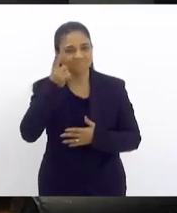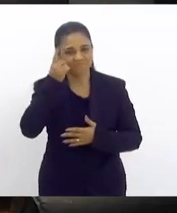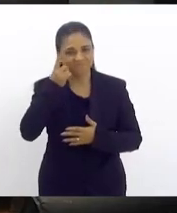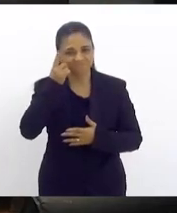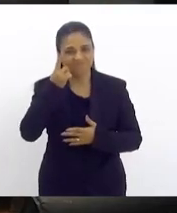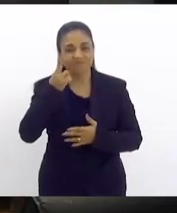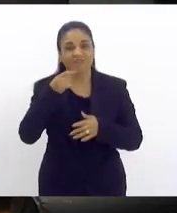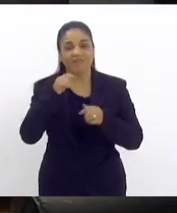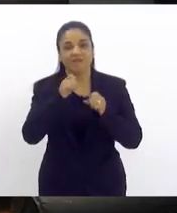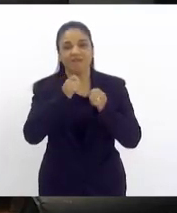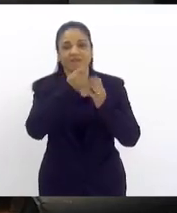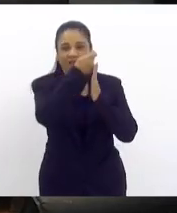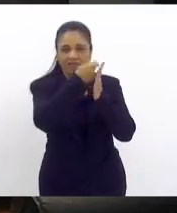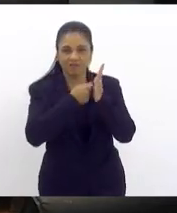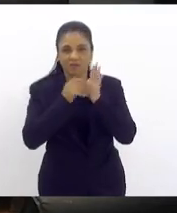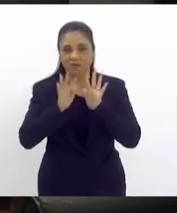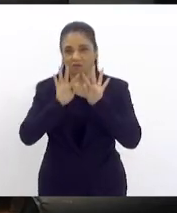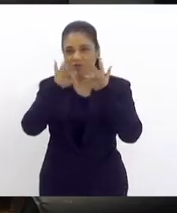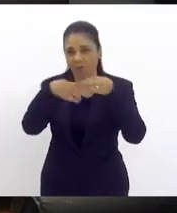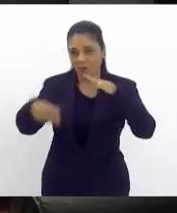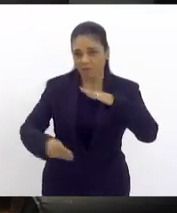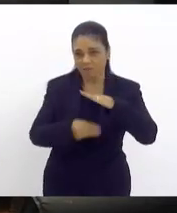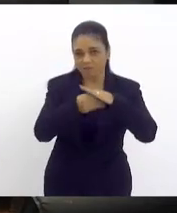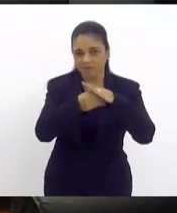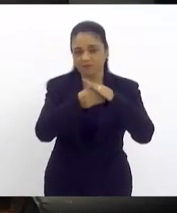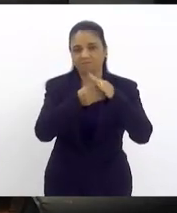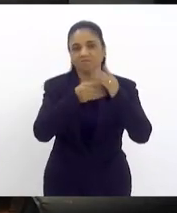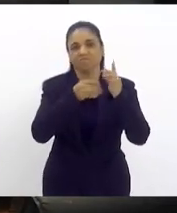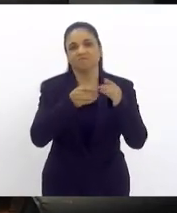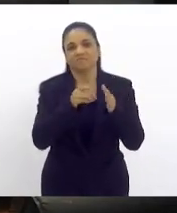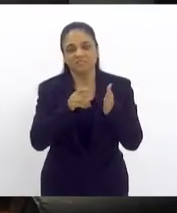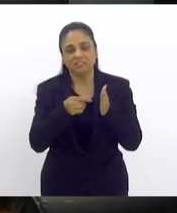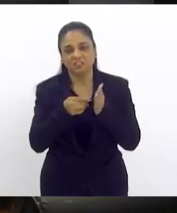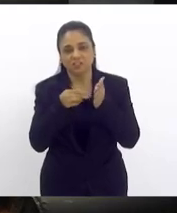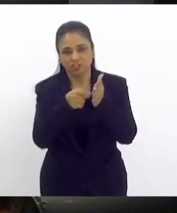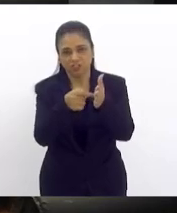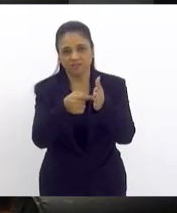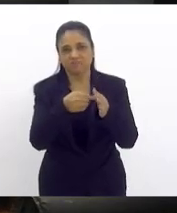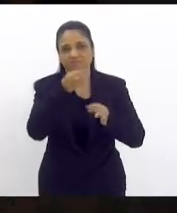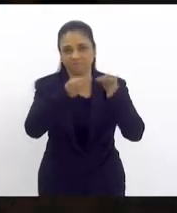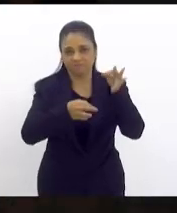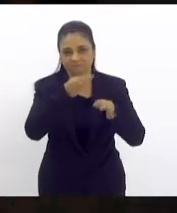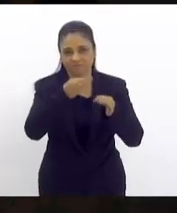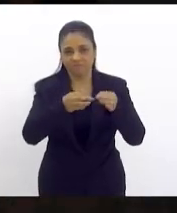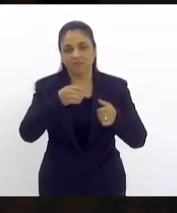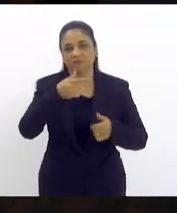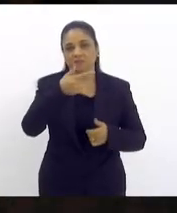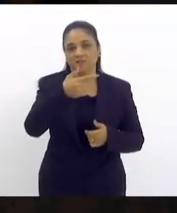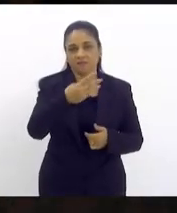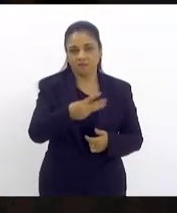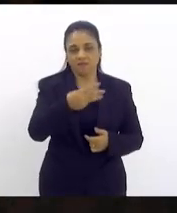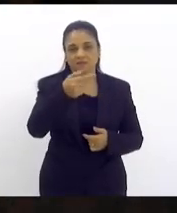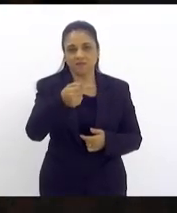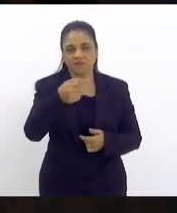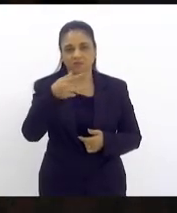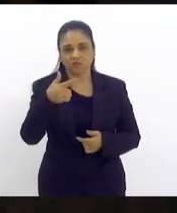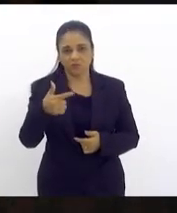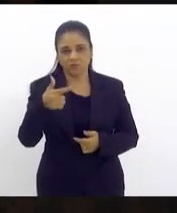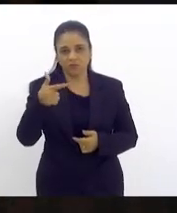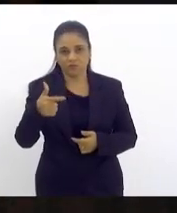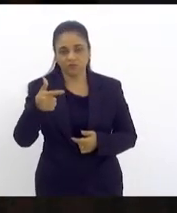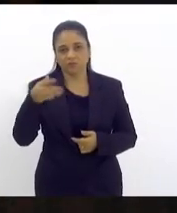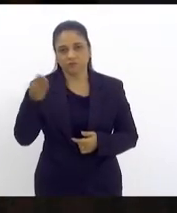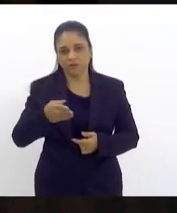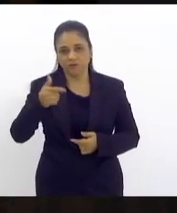redação final assim emendada indicação Legislativa número 372 2021 de autoria dos deputados